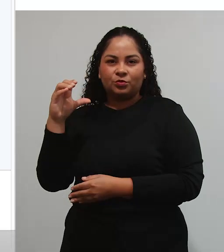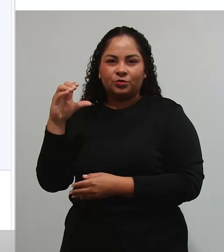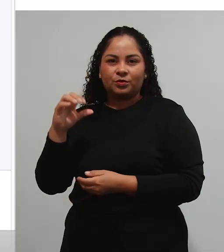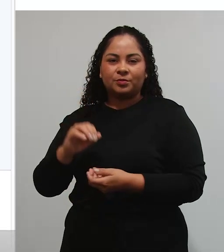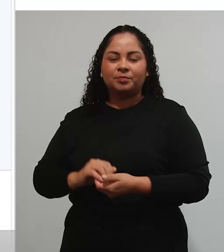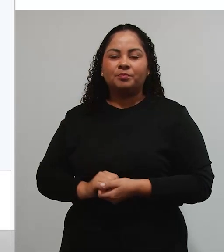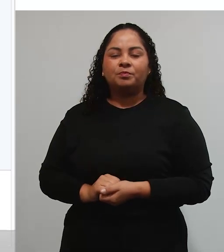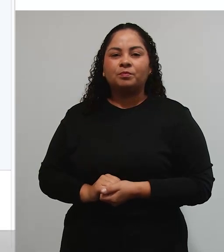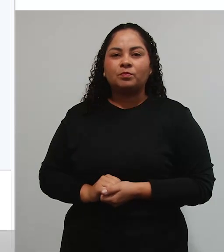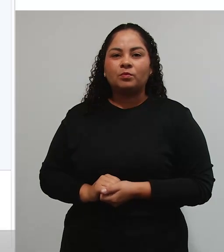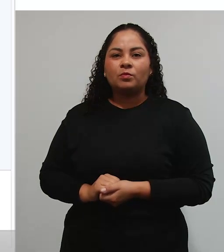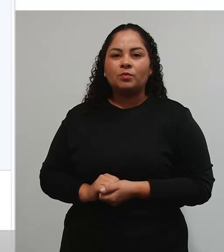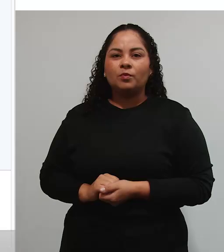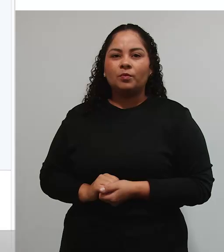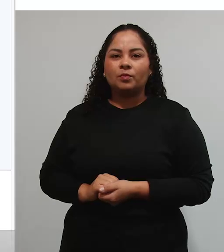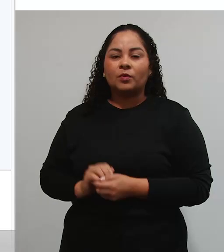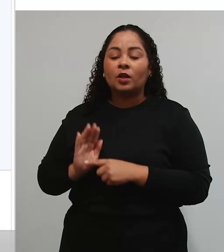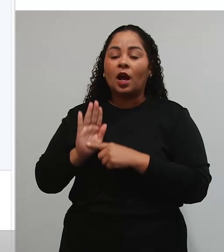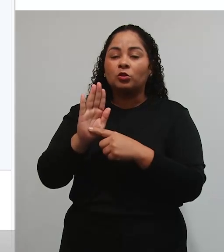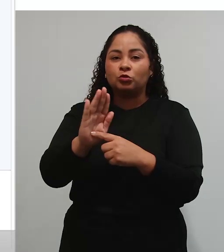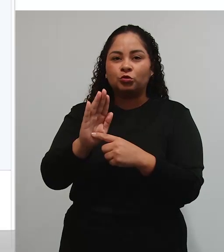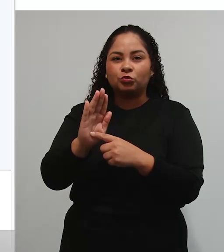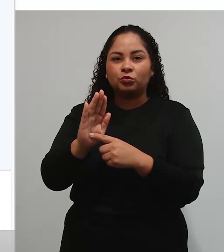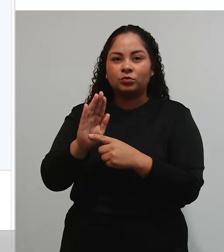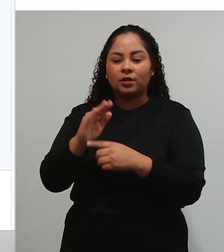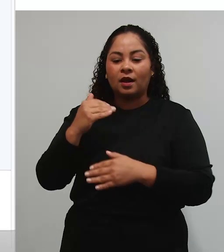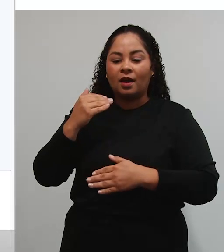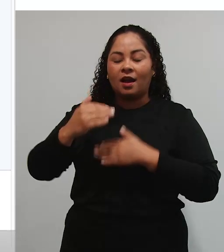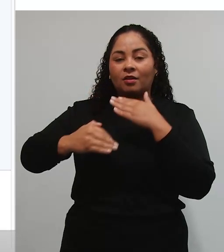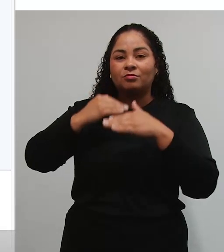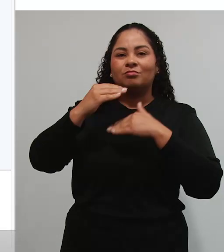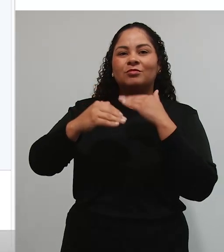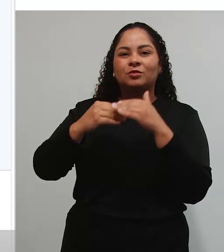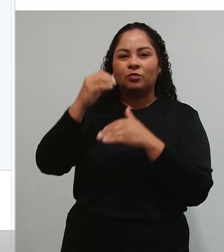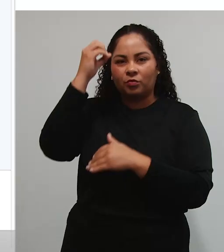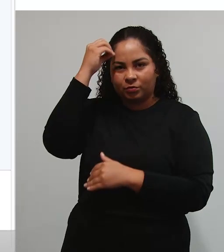para a construção do conhecimento pedagógico e do conhecimento